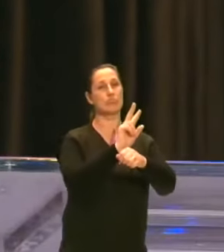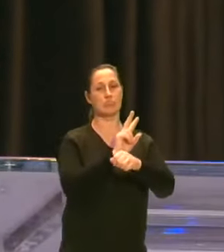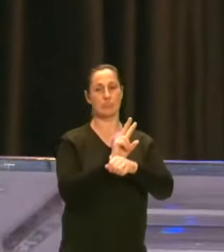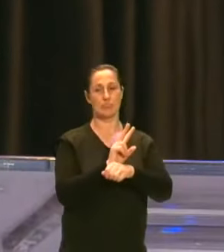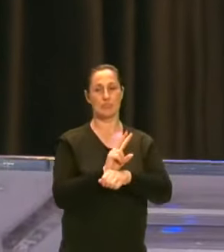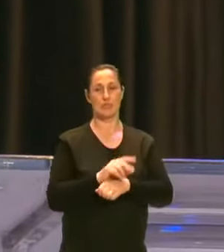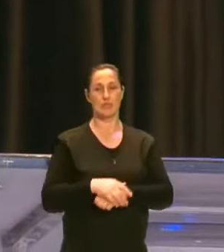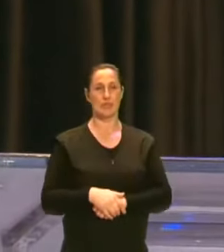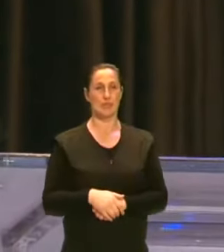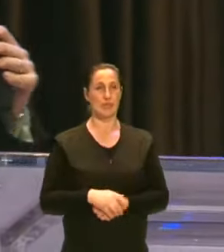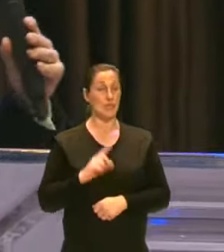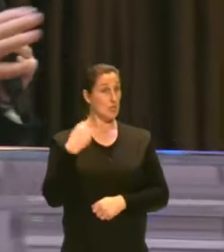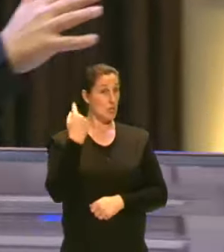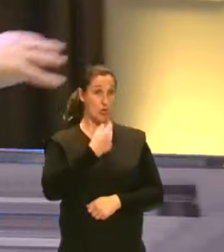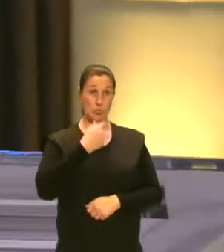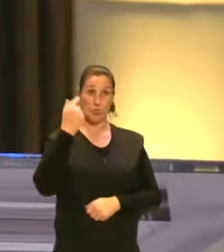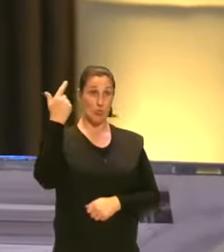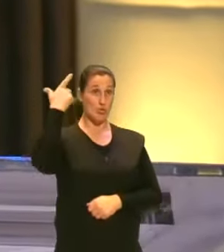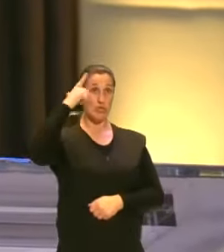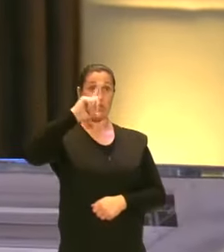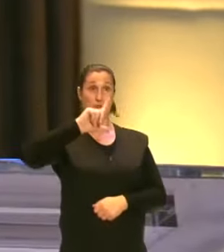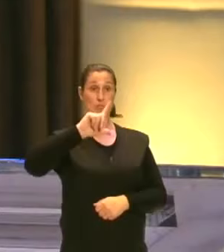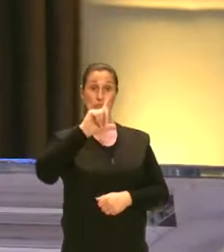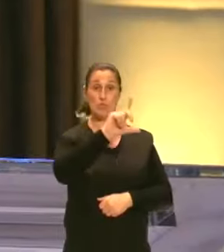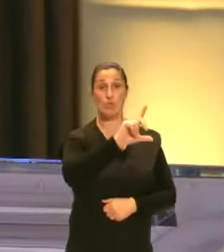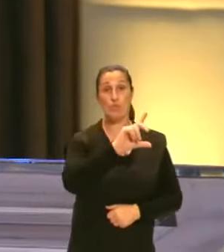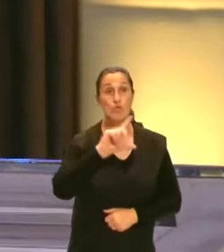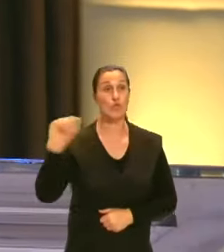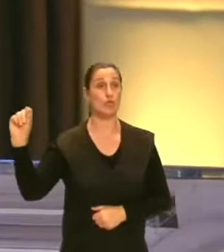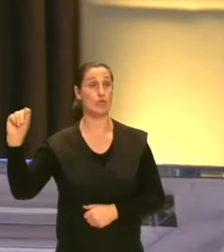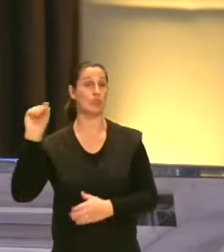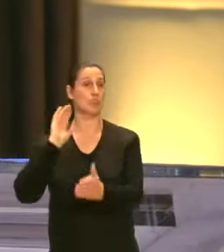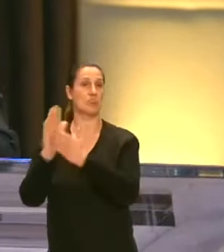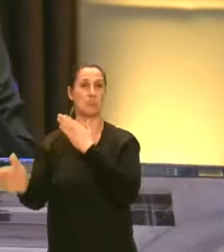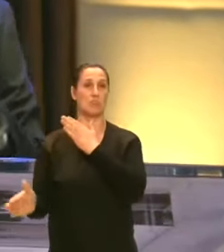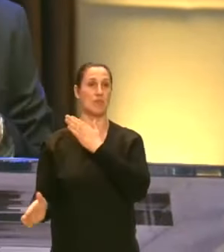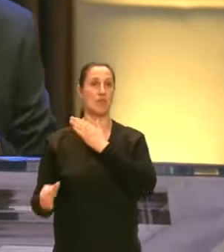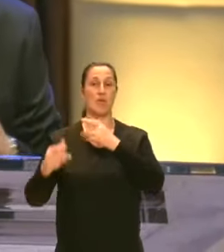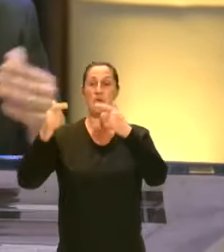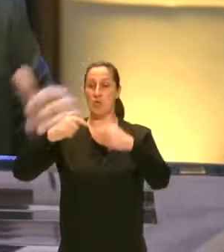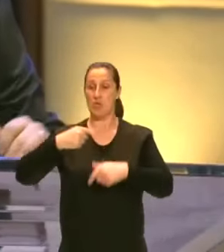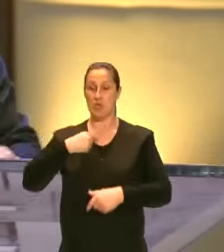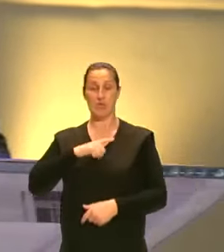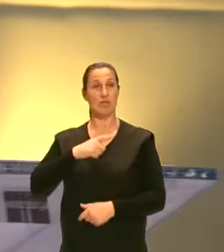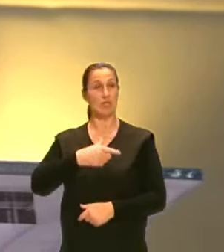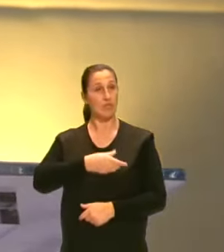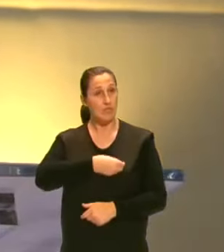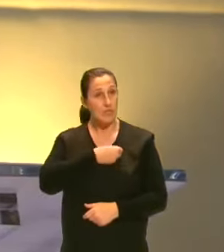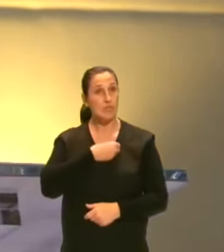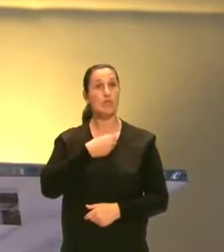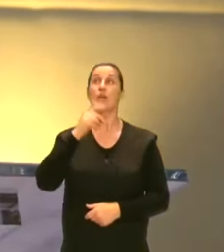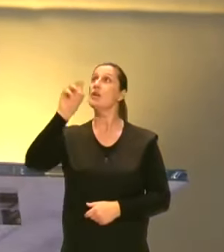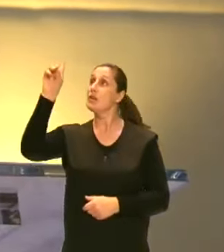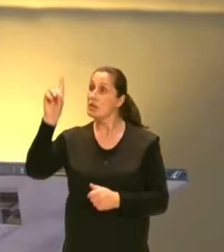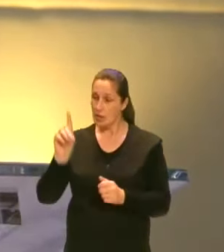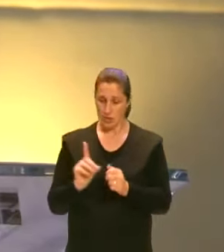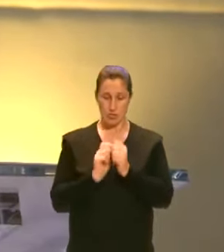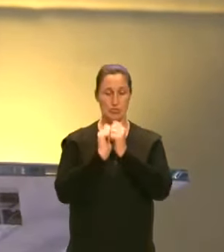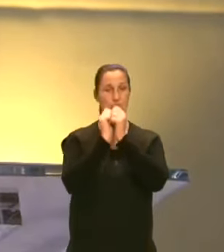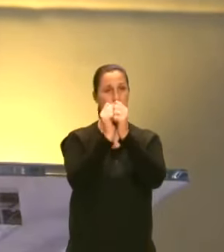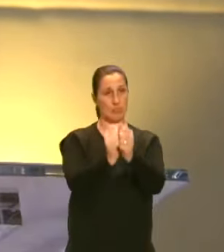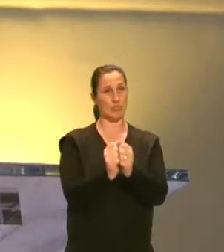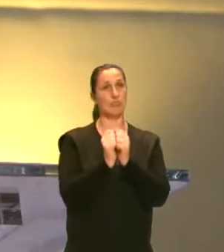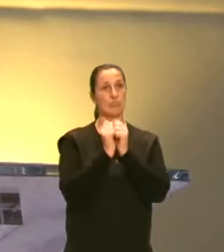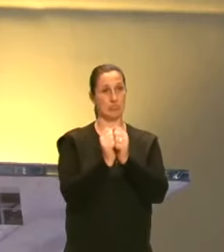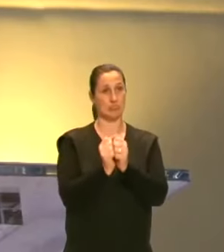aqui, ó. Ele está o tempo todo, onde eu vou ele vai. Onde eu estou ele está. Essa é a promessa, que